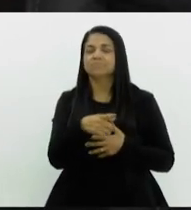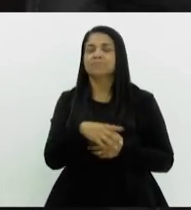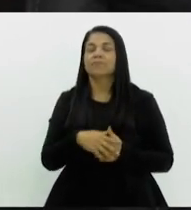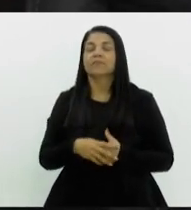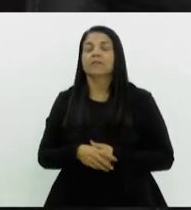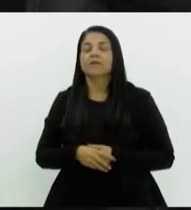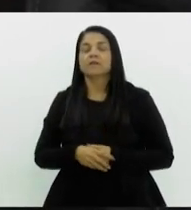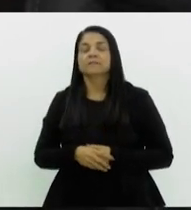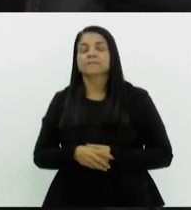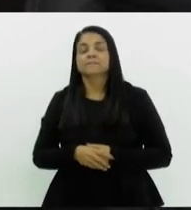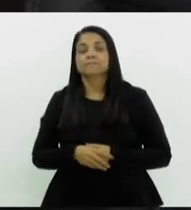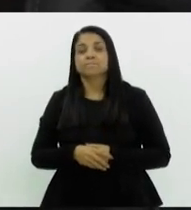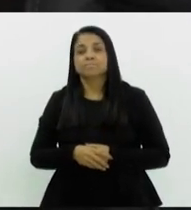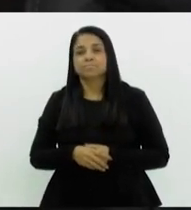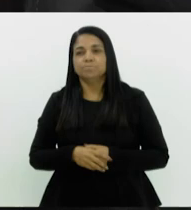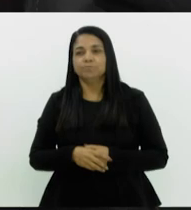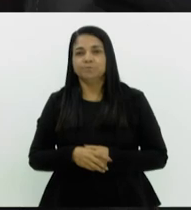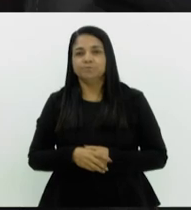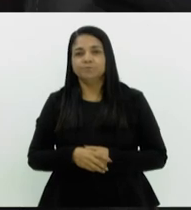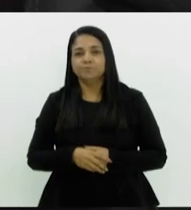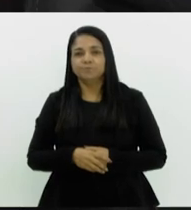Gabriel.